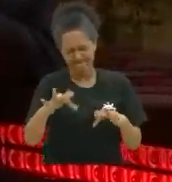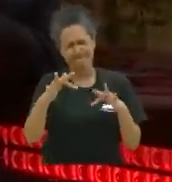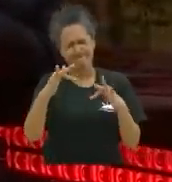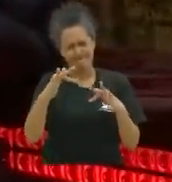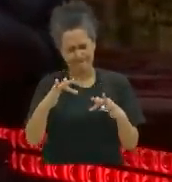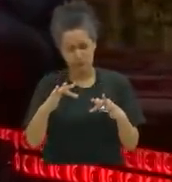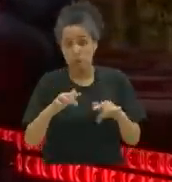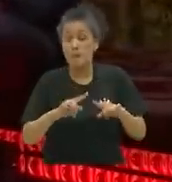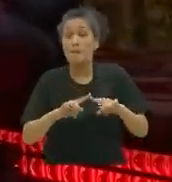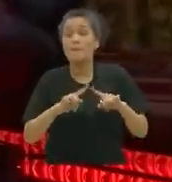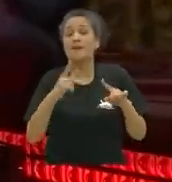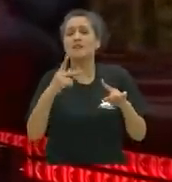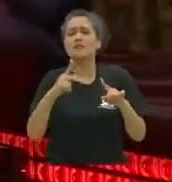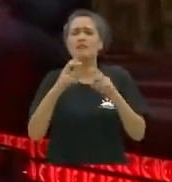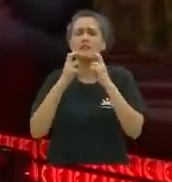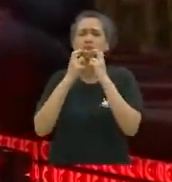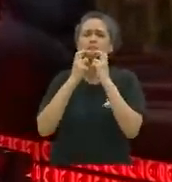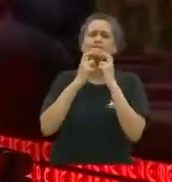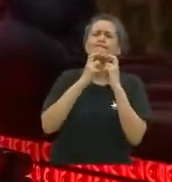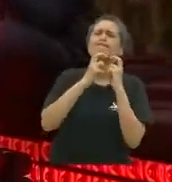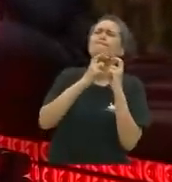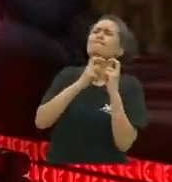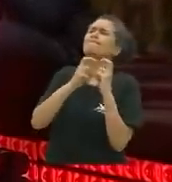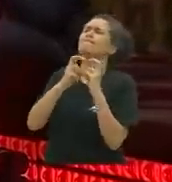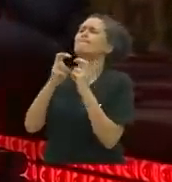Mas o teu grito ainda se faz ouvir.